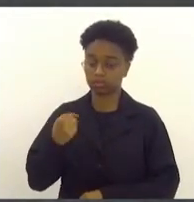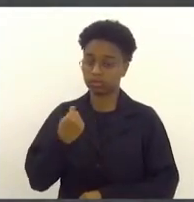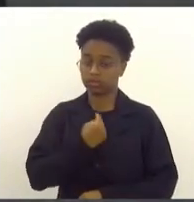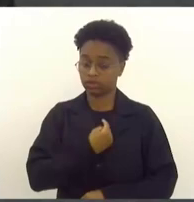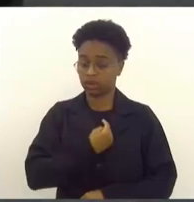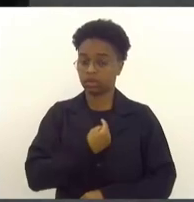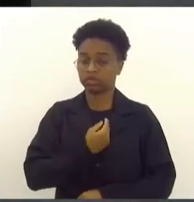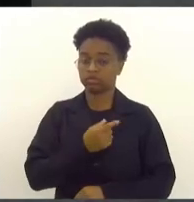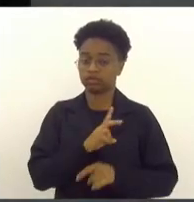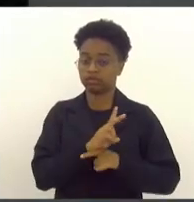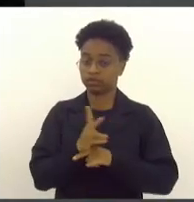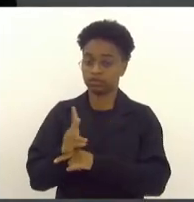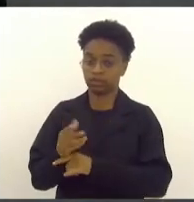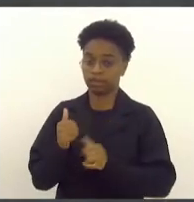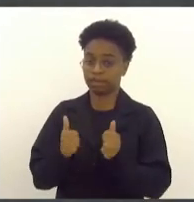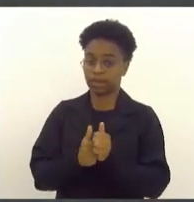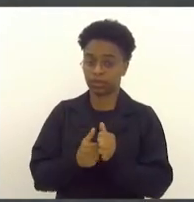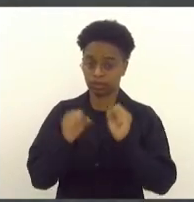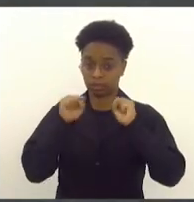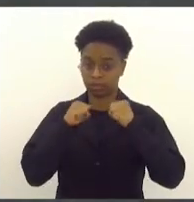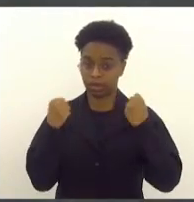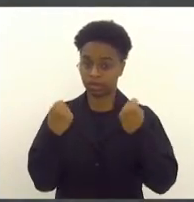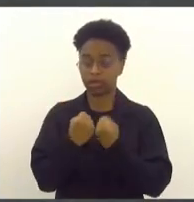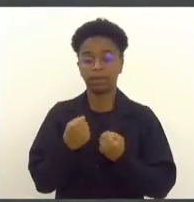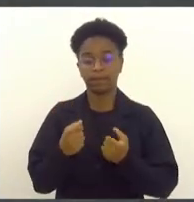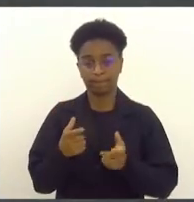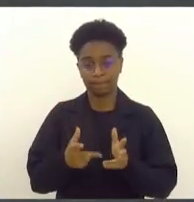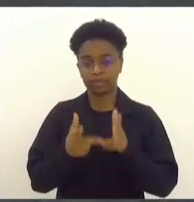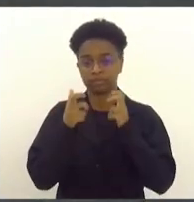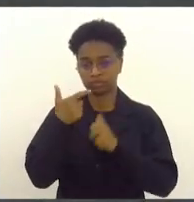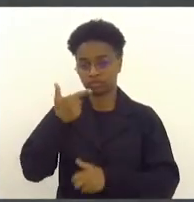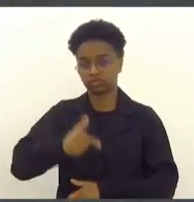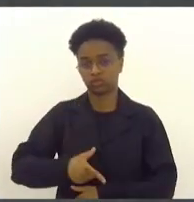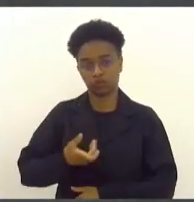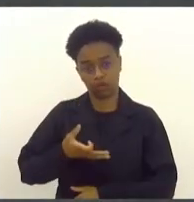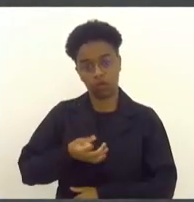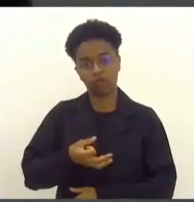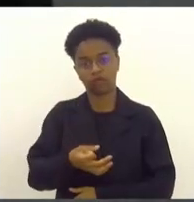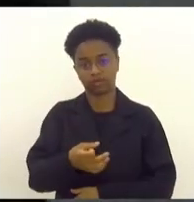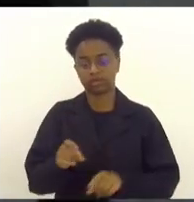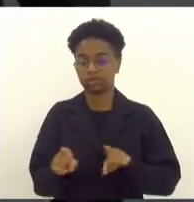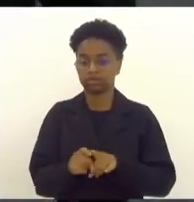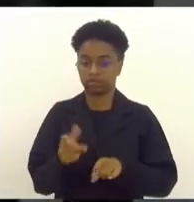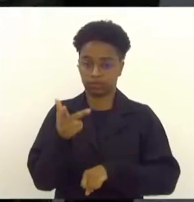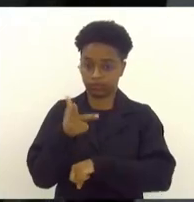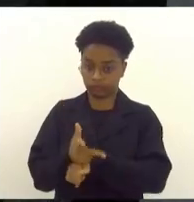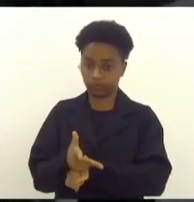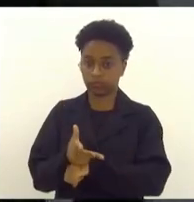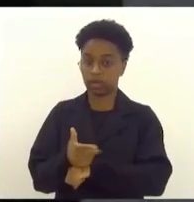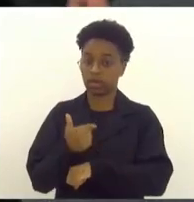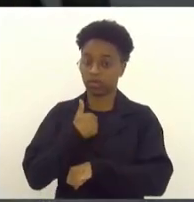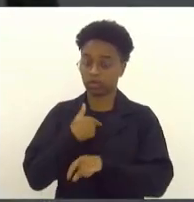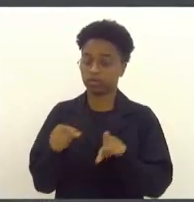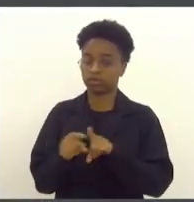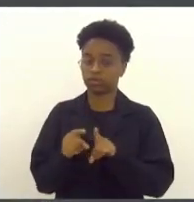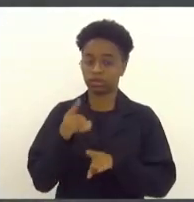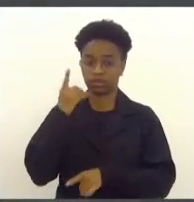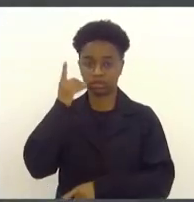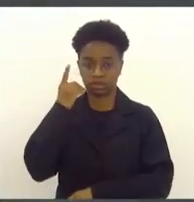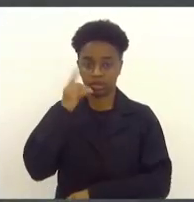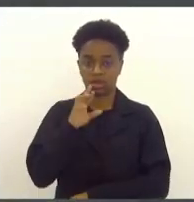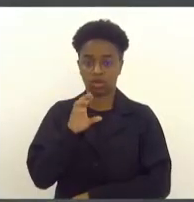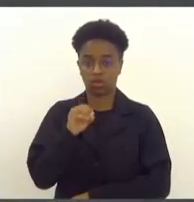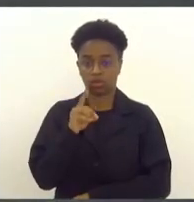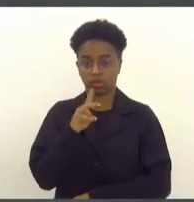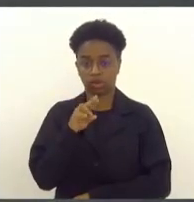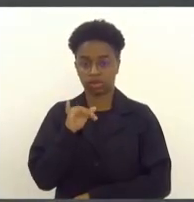torno do Maracanã e vimos mais uma grande covardia inclusive foi filmado por mim pelo para o Rodrigo Amorim